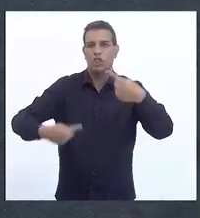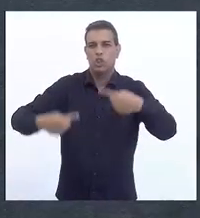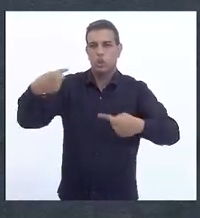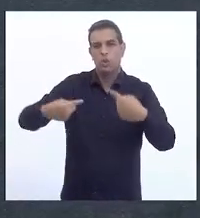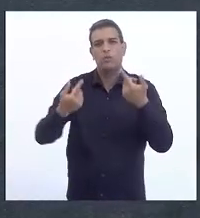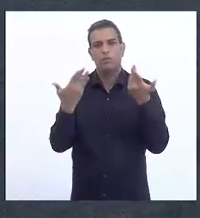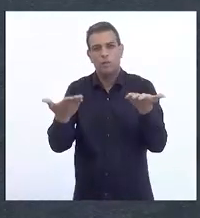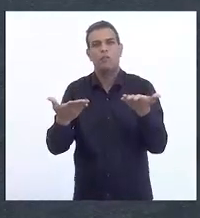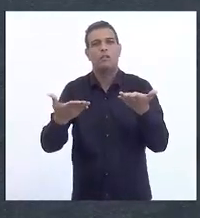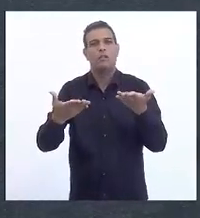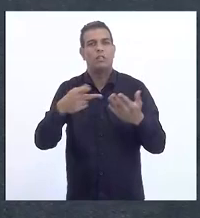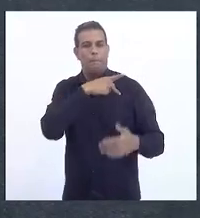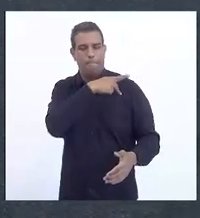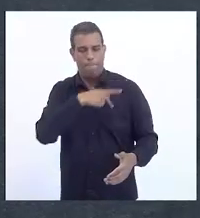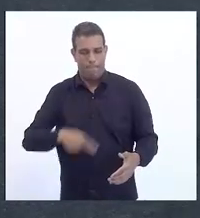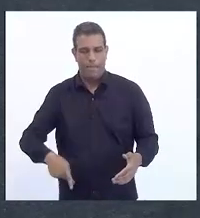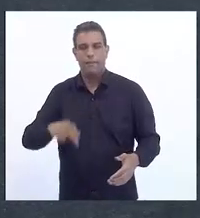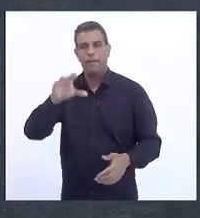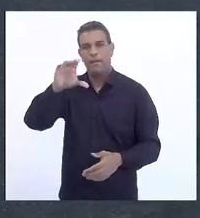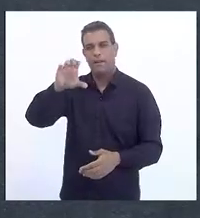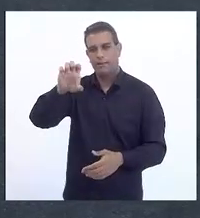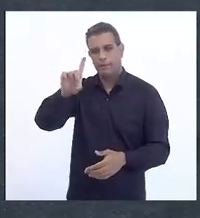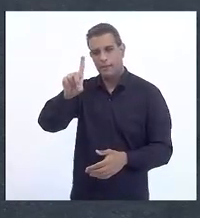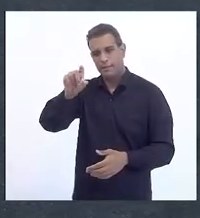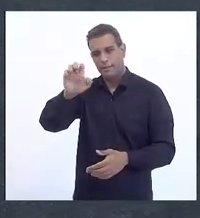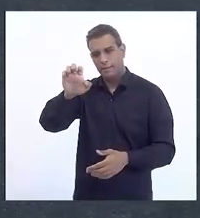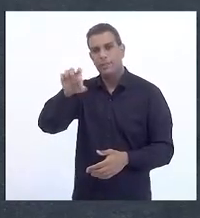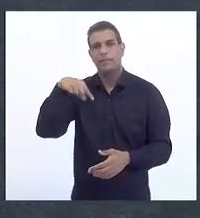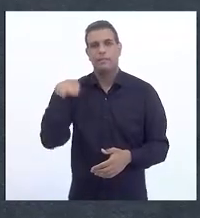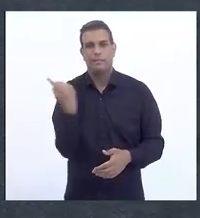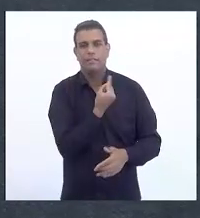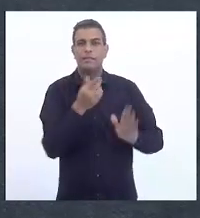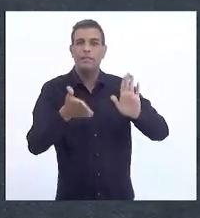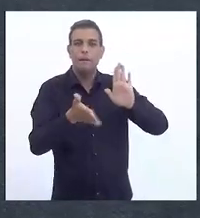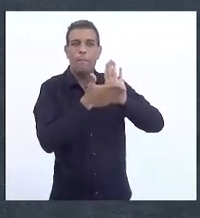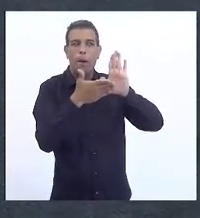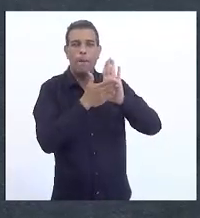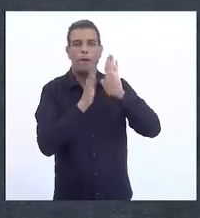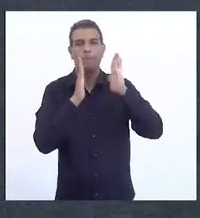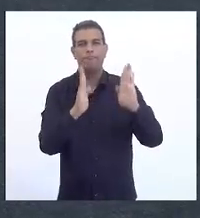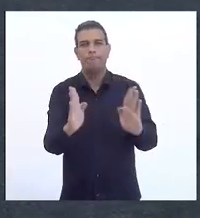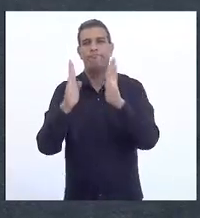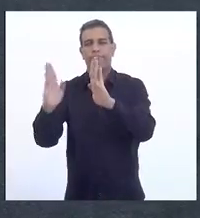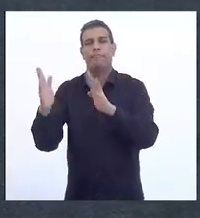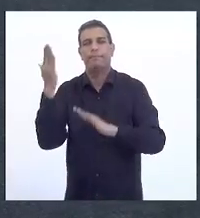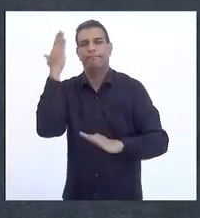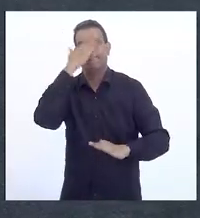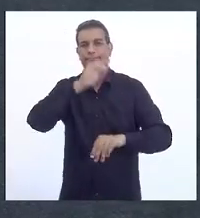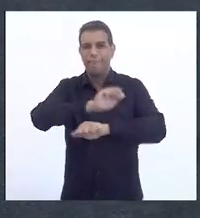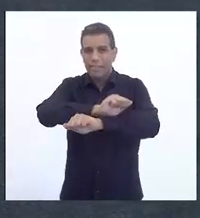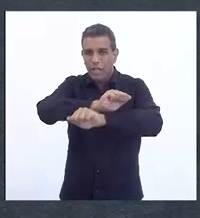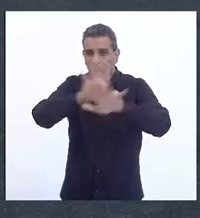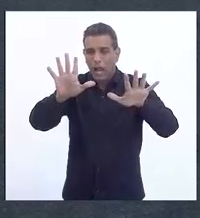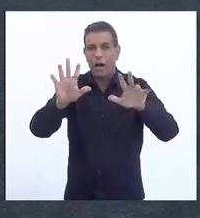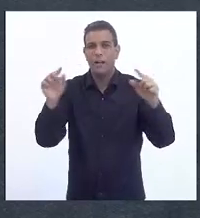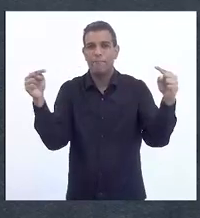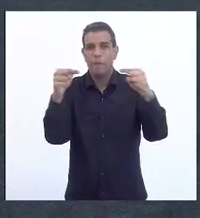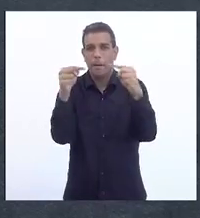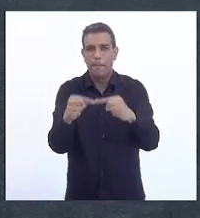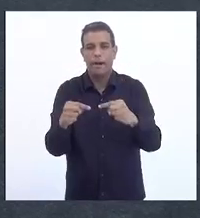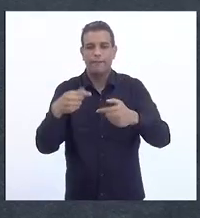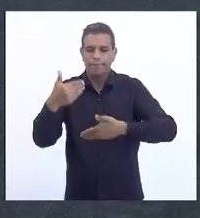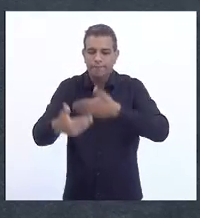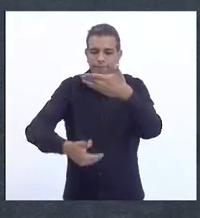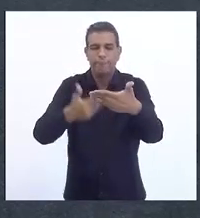presidente da SEDAI, né? É alguém que vem nos pautando também bastante para entender os impactos desse